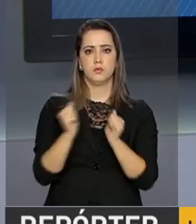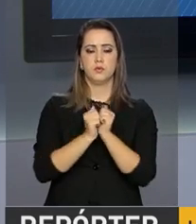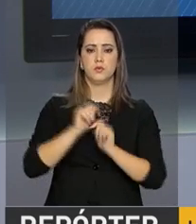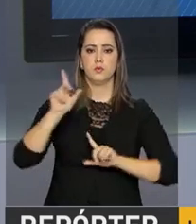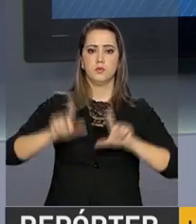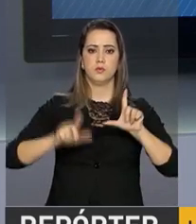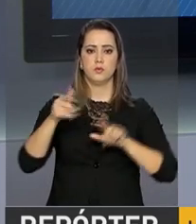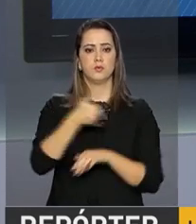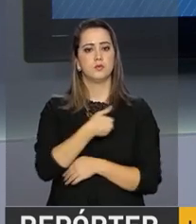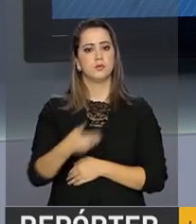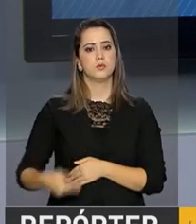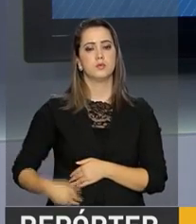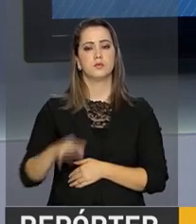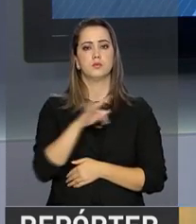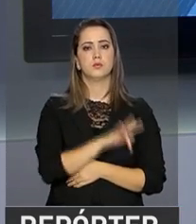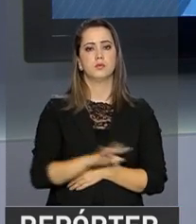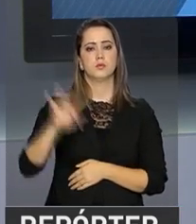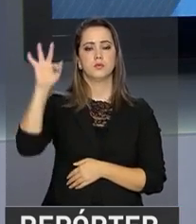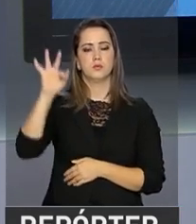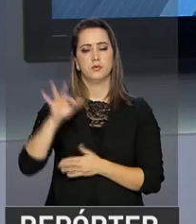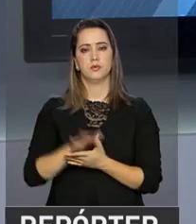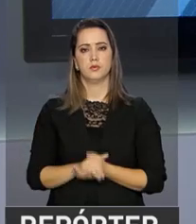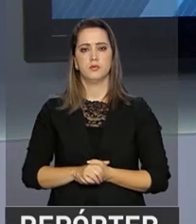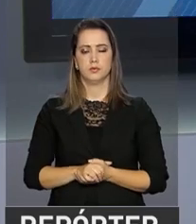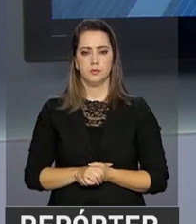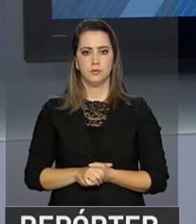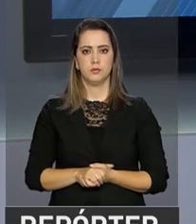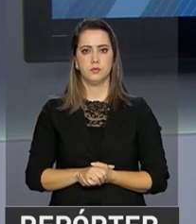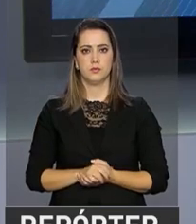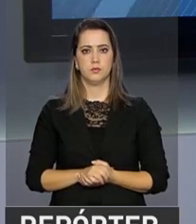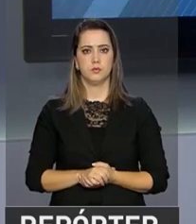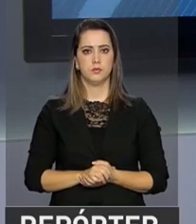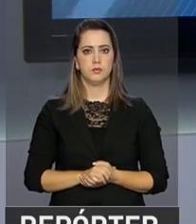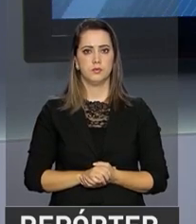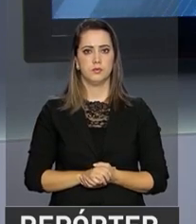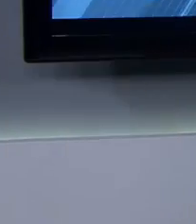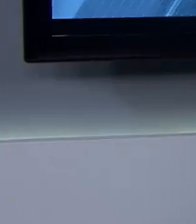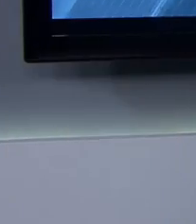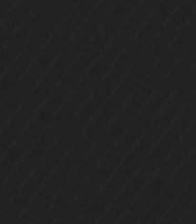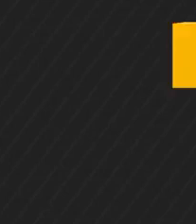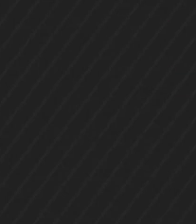você e continue com a gente aqui na nbr a tv do governo federal